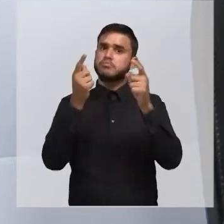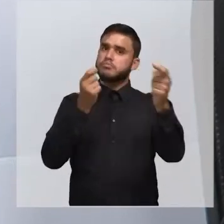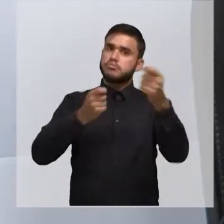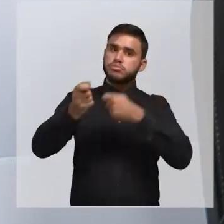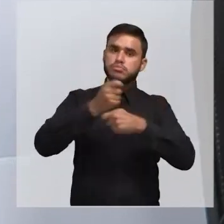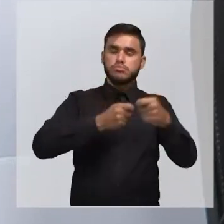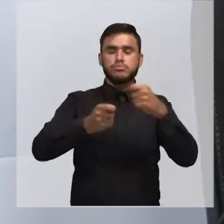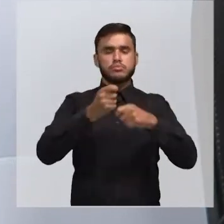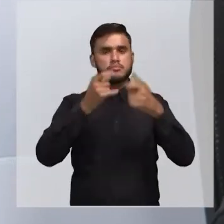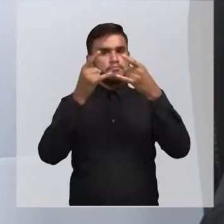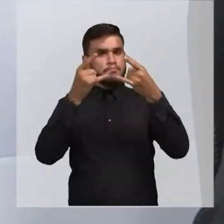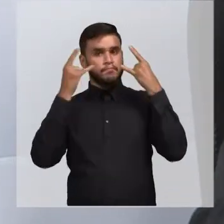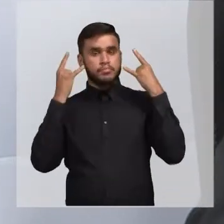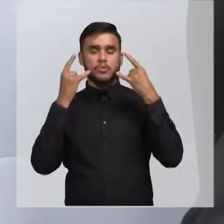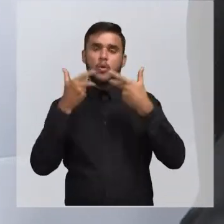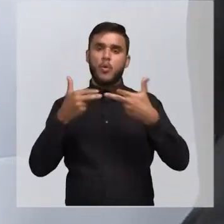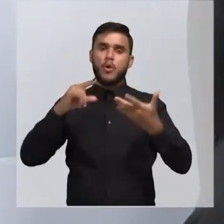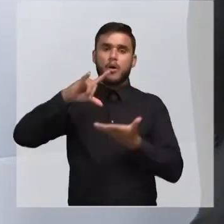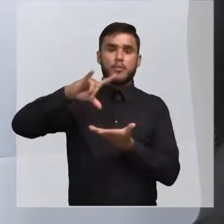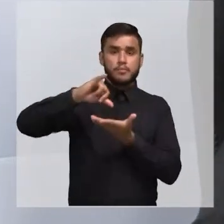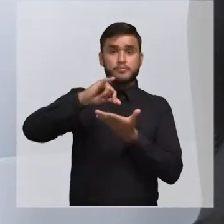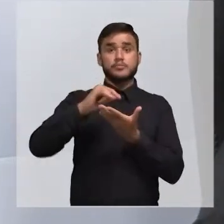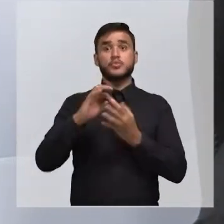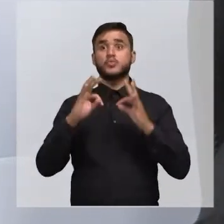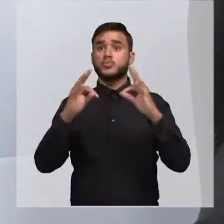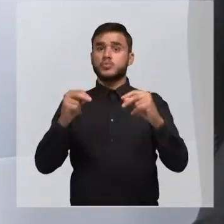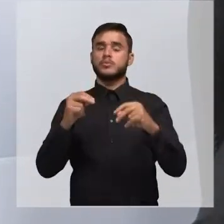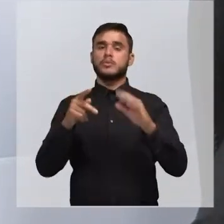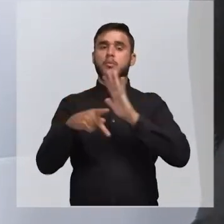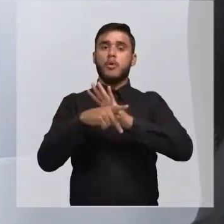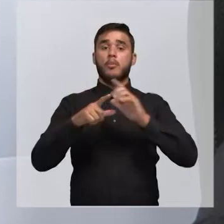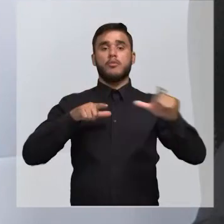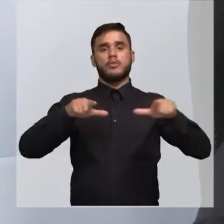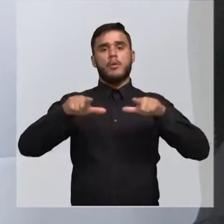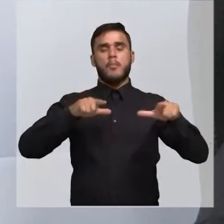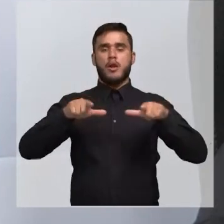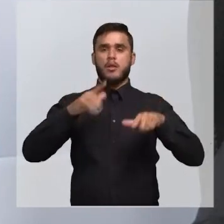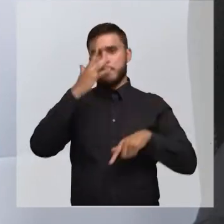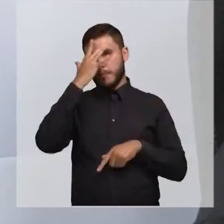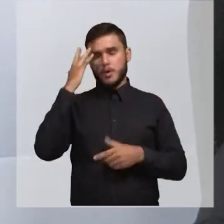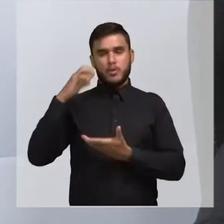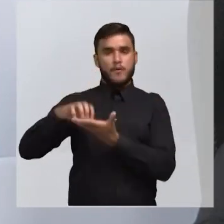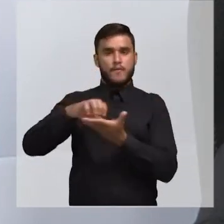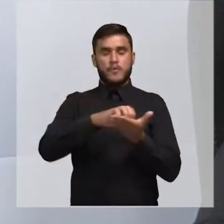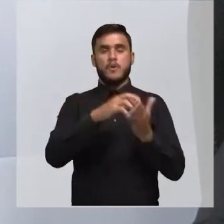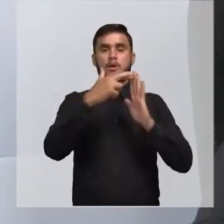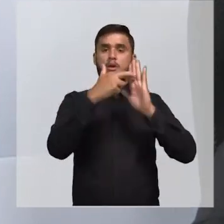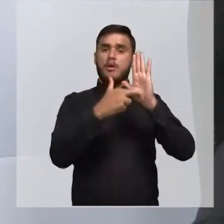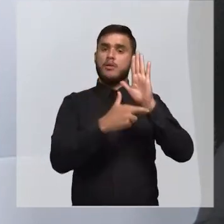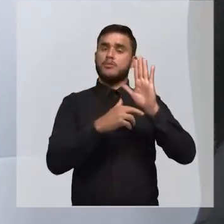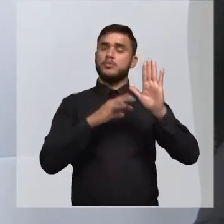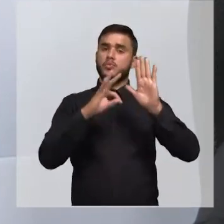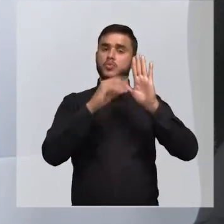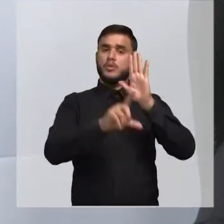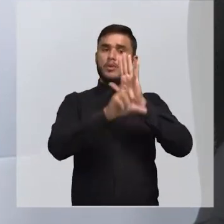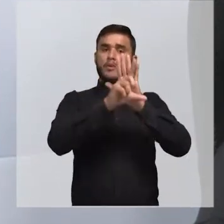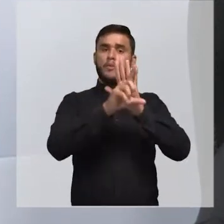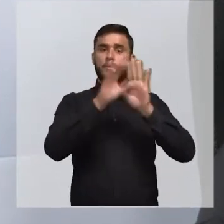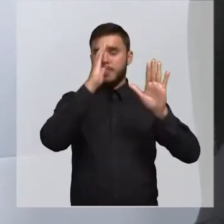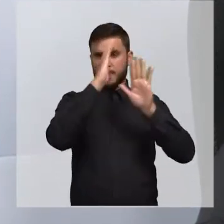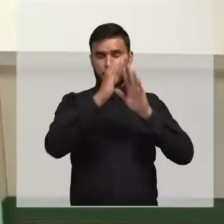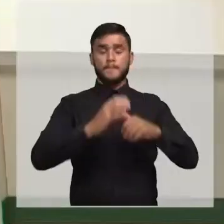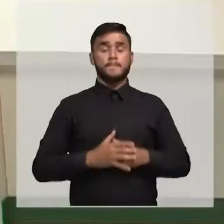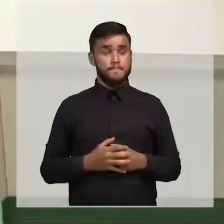mercado, proteger os interesses do trabalhador. Quer dizer, eu acho isso muito importante. É bom, se fosse possível,